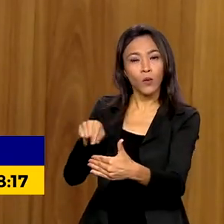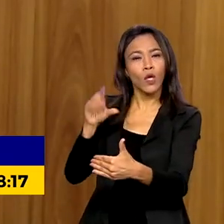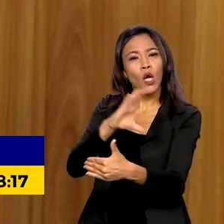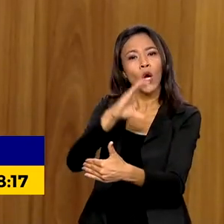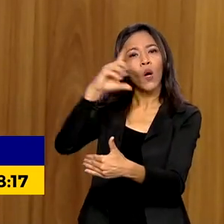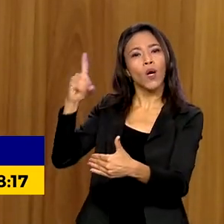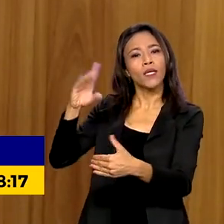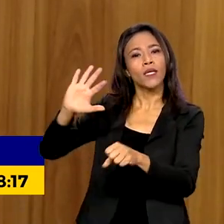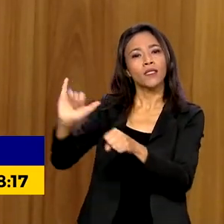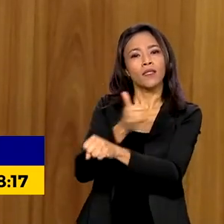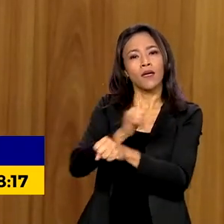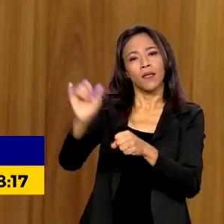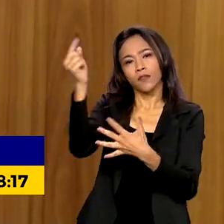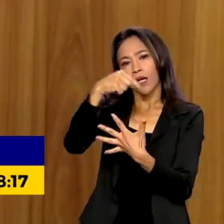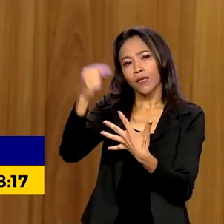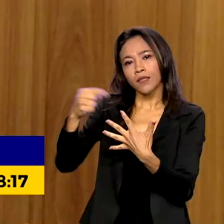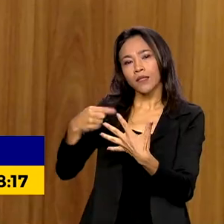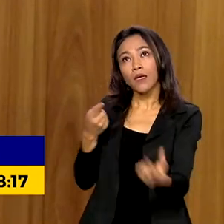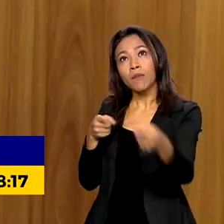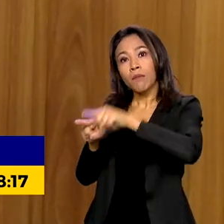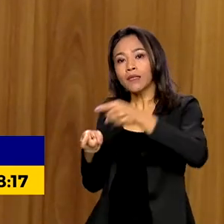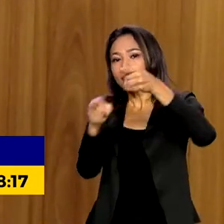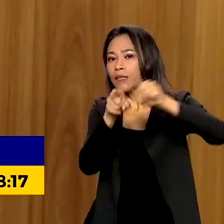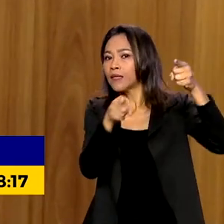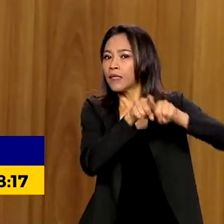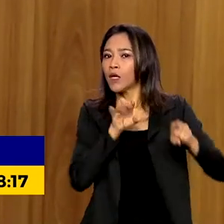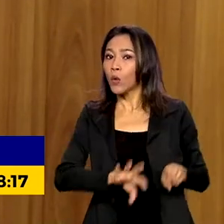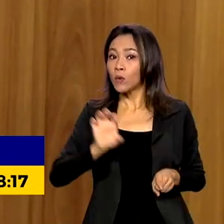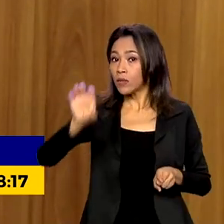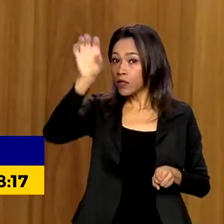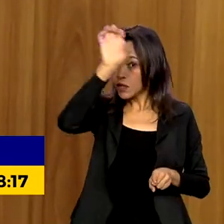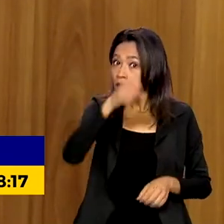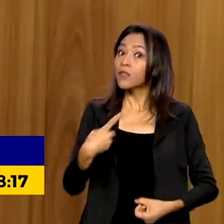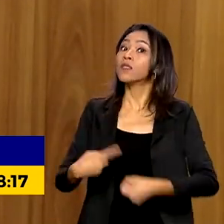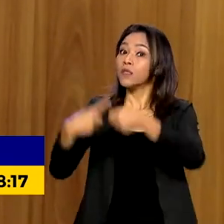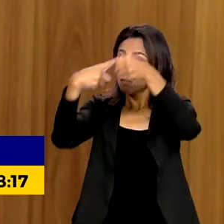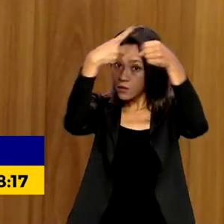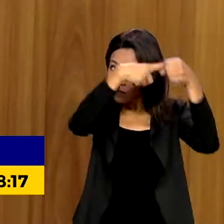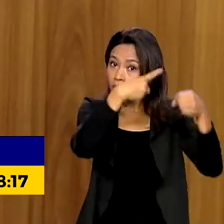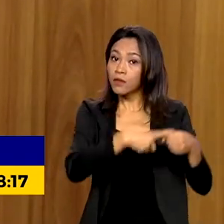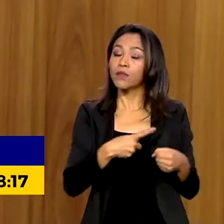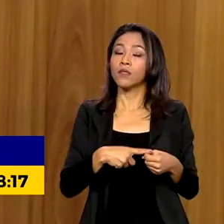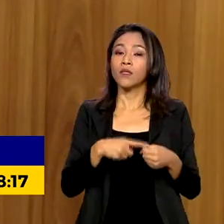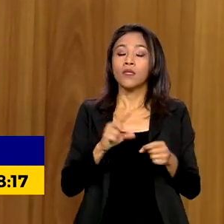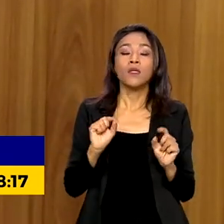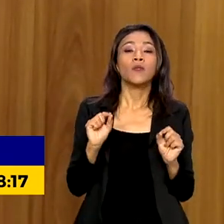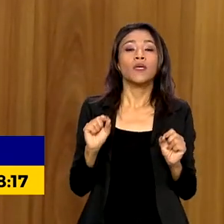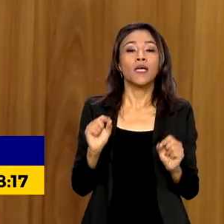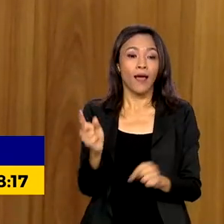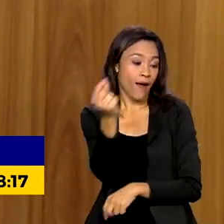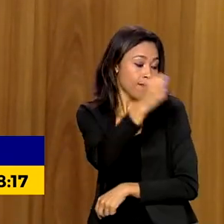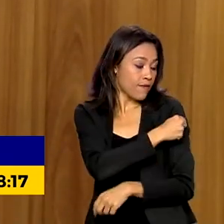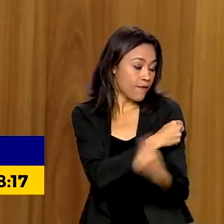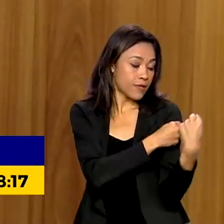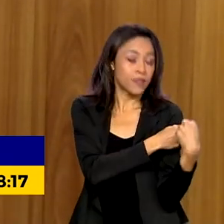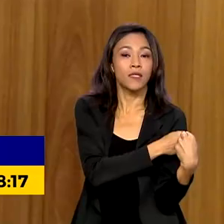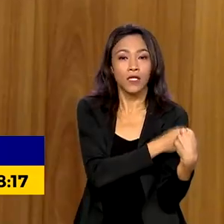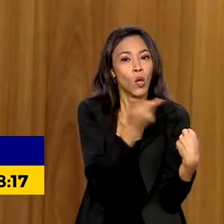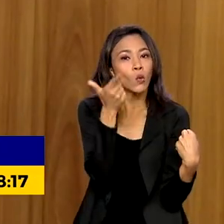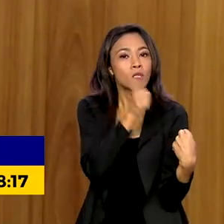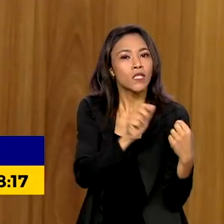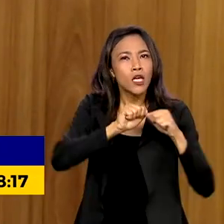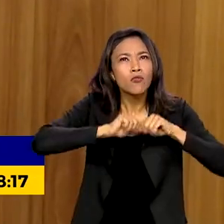ações junto com estados e municípios de maneira a que a mensagem da vacinação chegue,